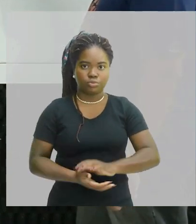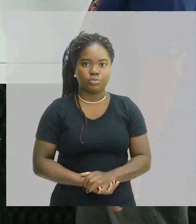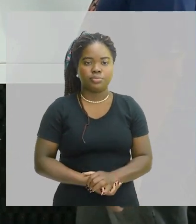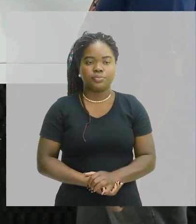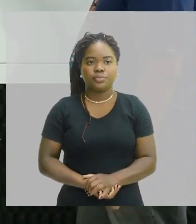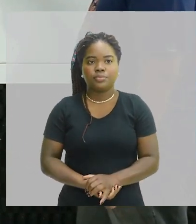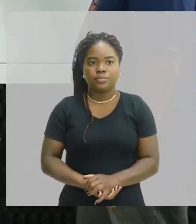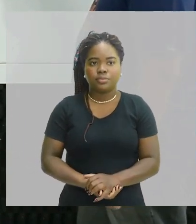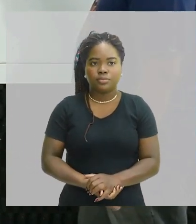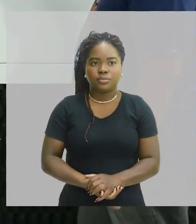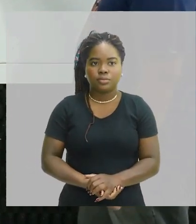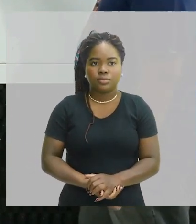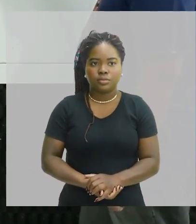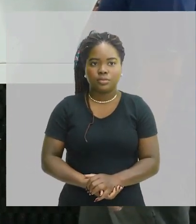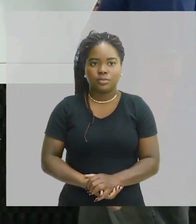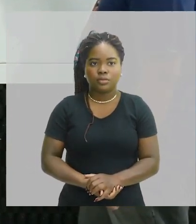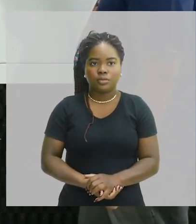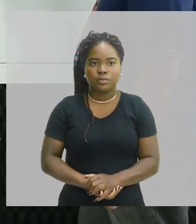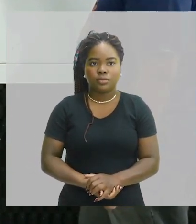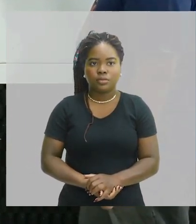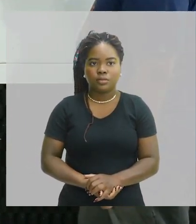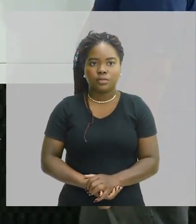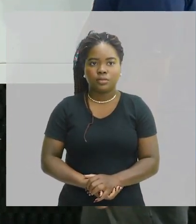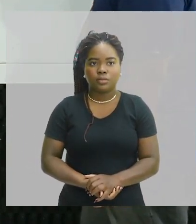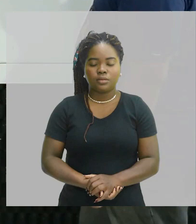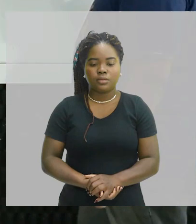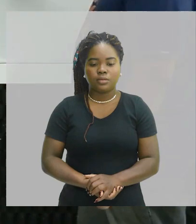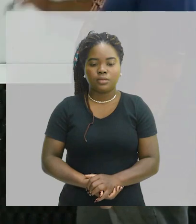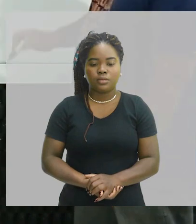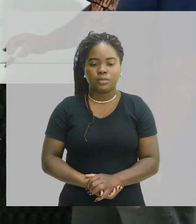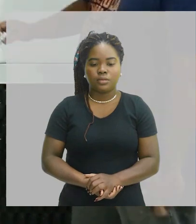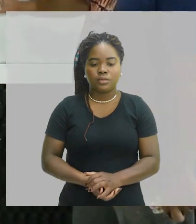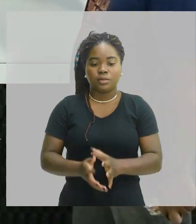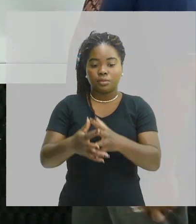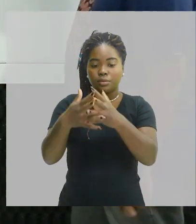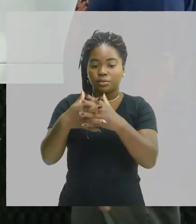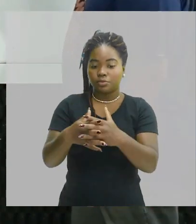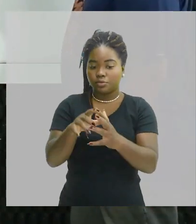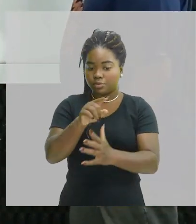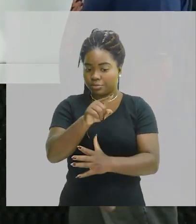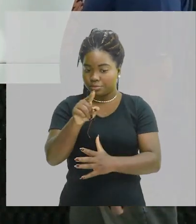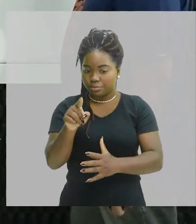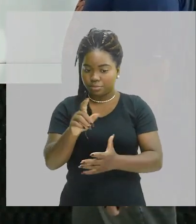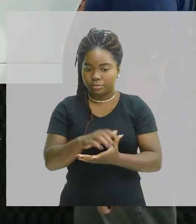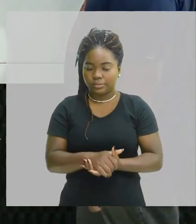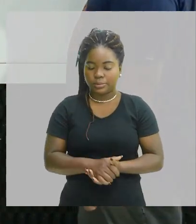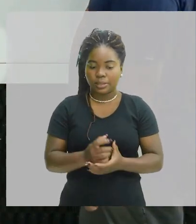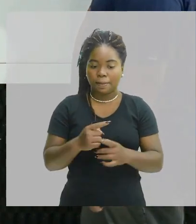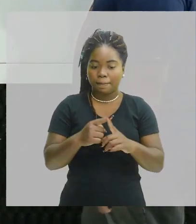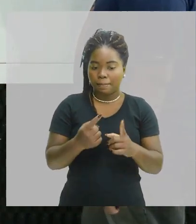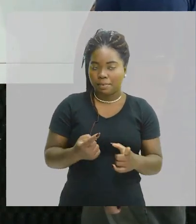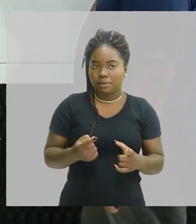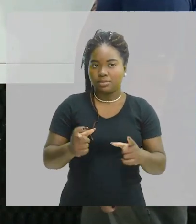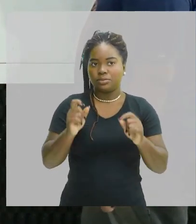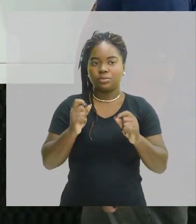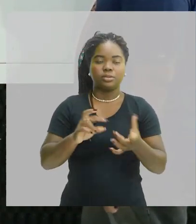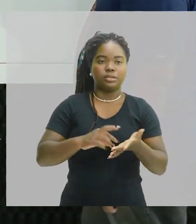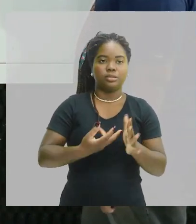Então ele faz essa configuração no desenho só para confundir, certo? Porque na